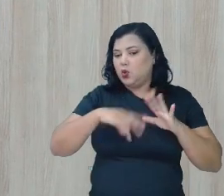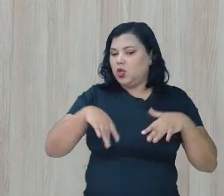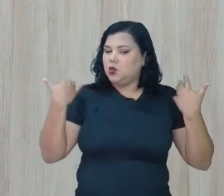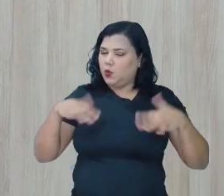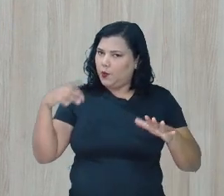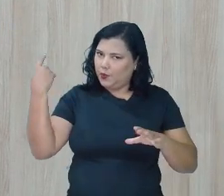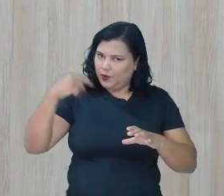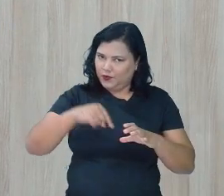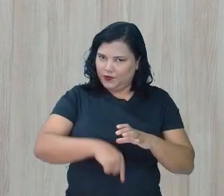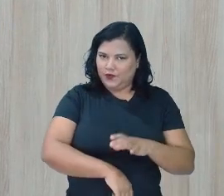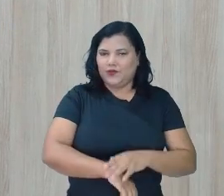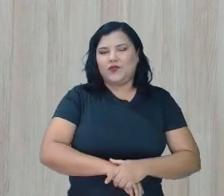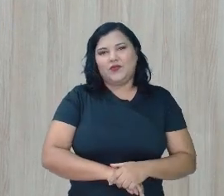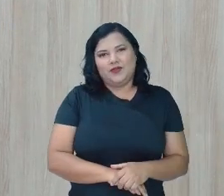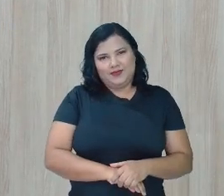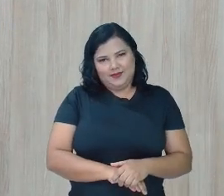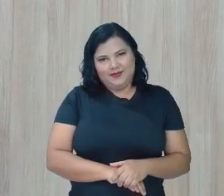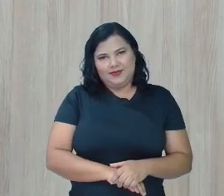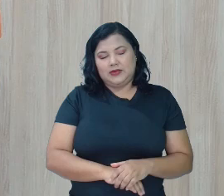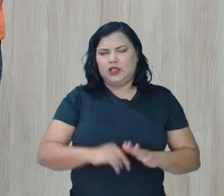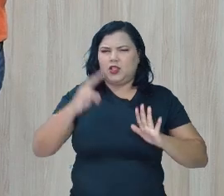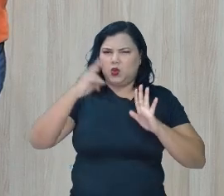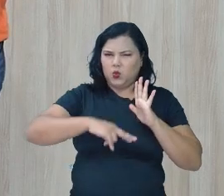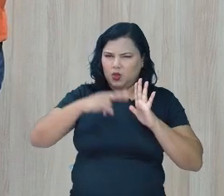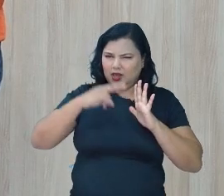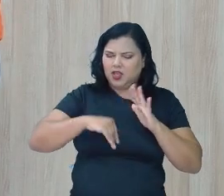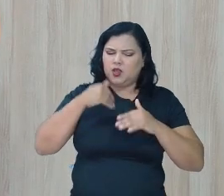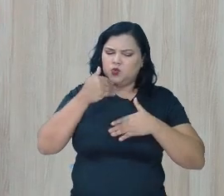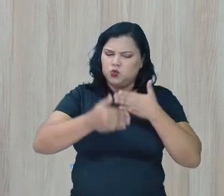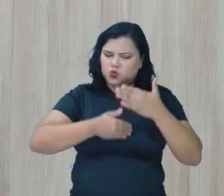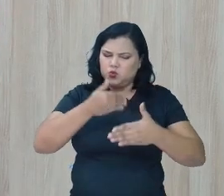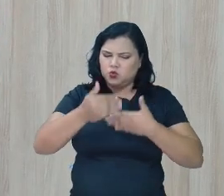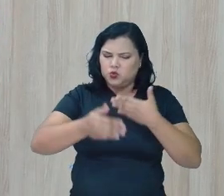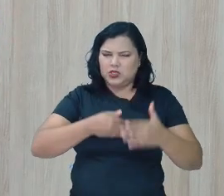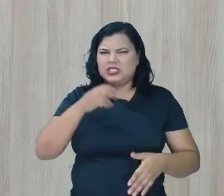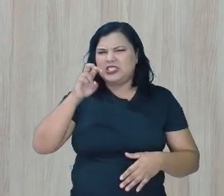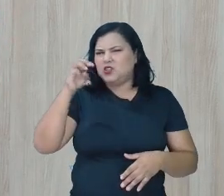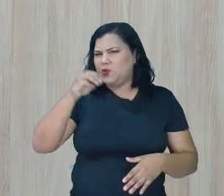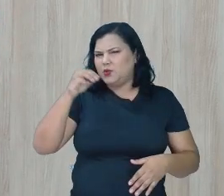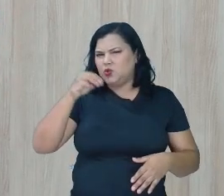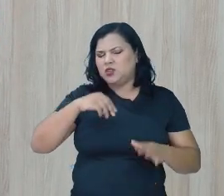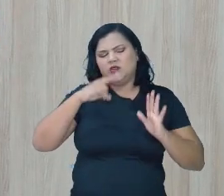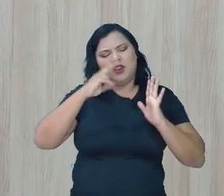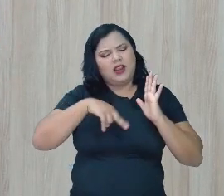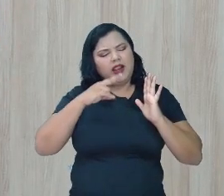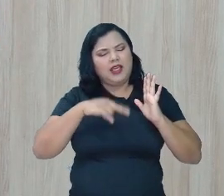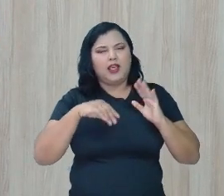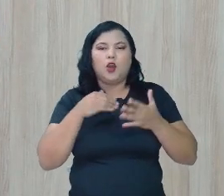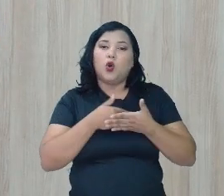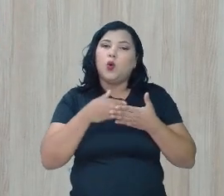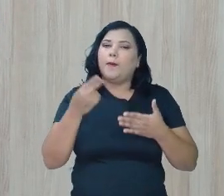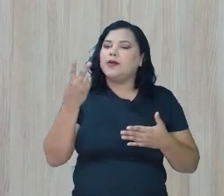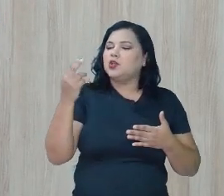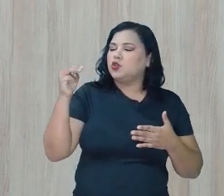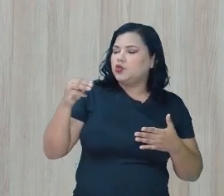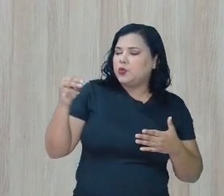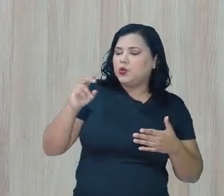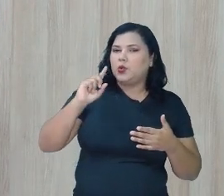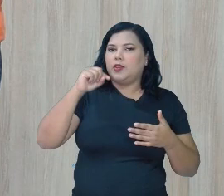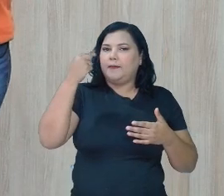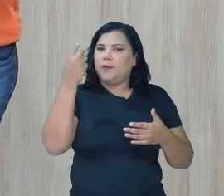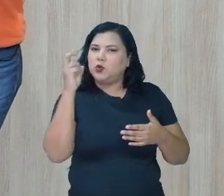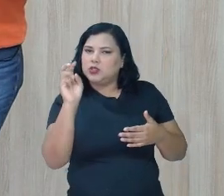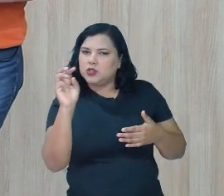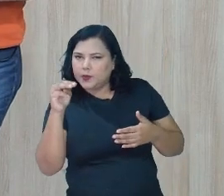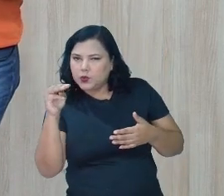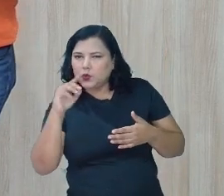assíduo, diário, tá? Então, lê um pouquinho a cada dia, pelo menos 5 minutinhos, começa com 2 minutinhos, depois vai para